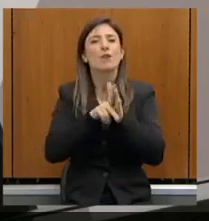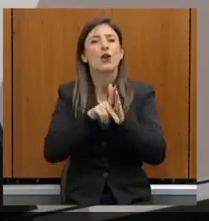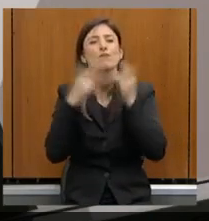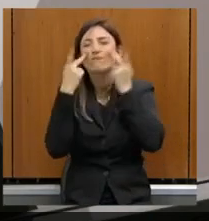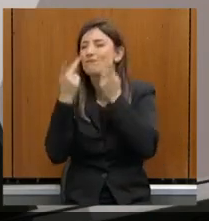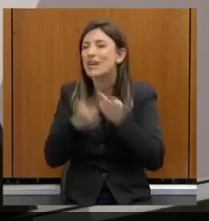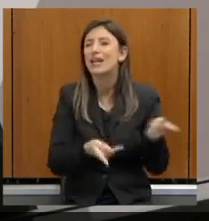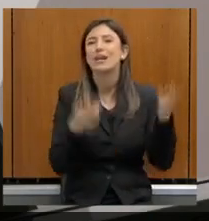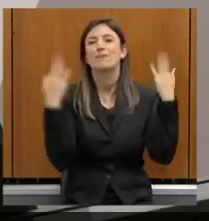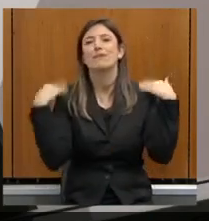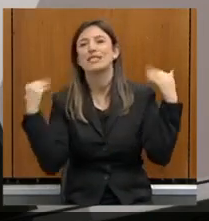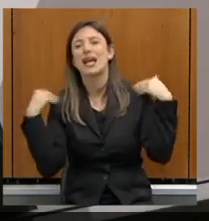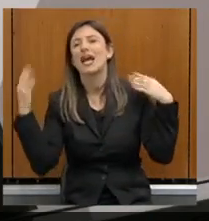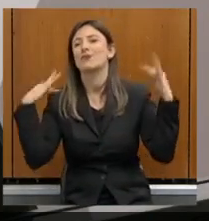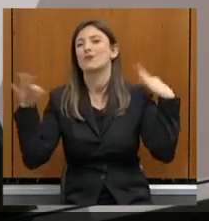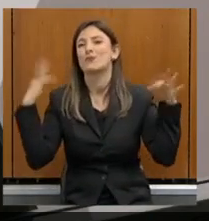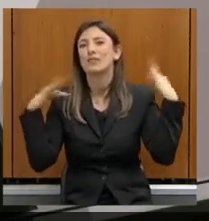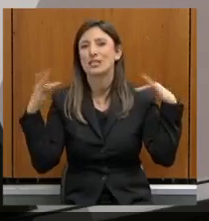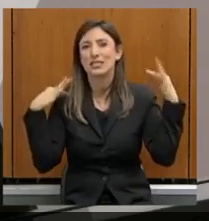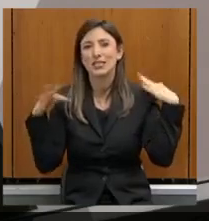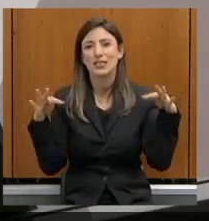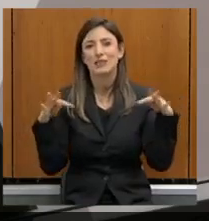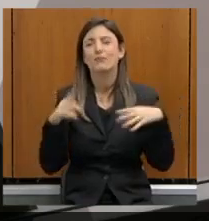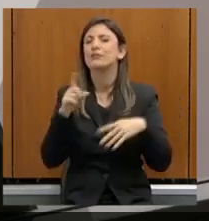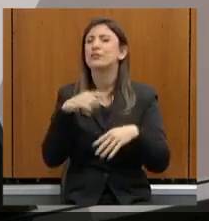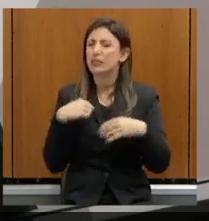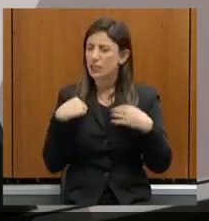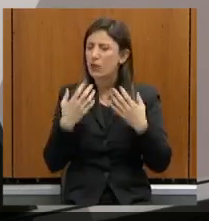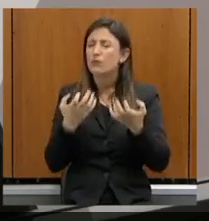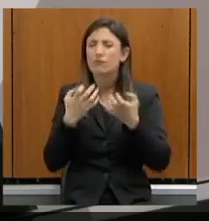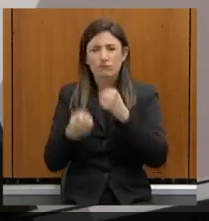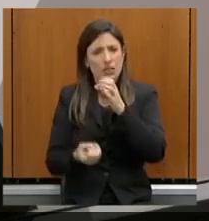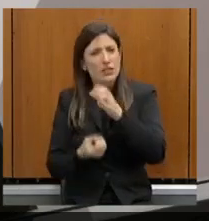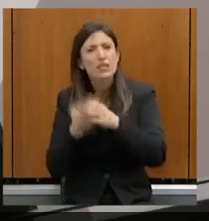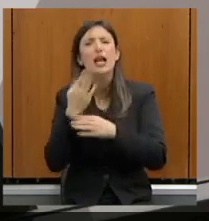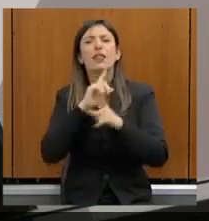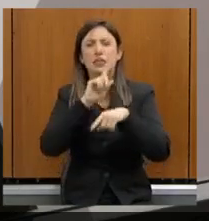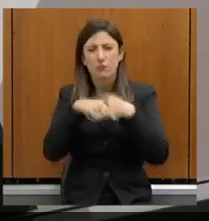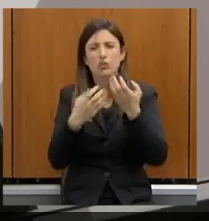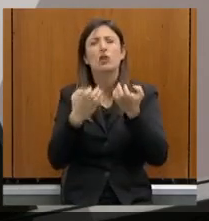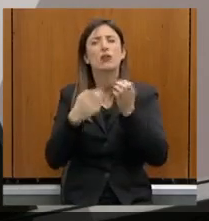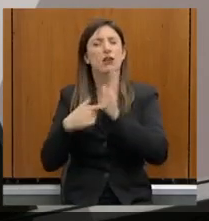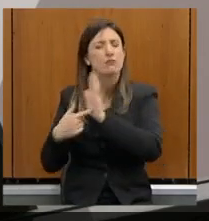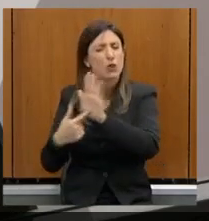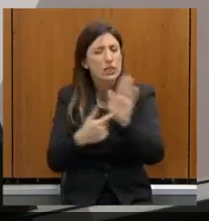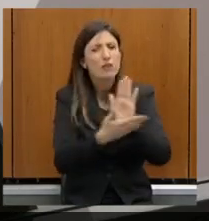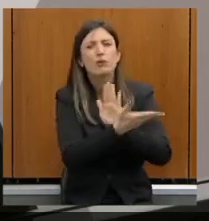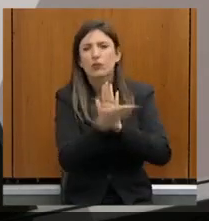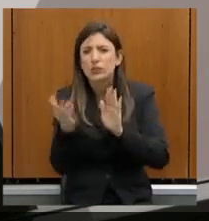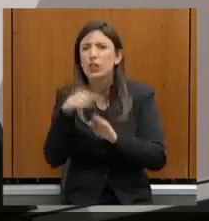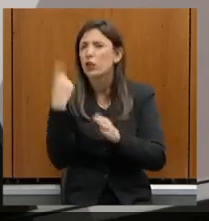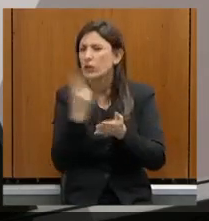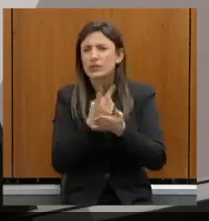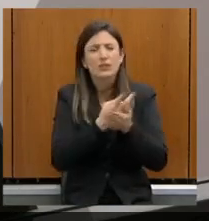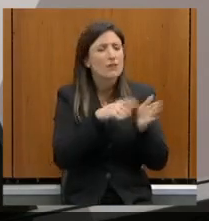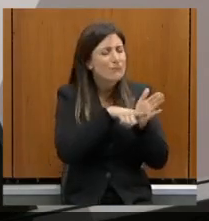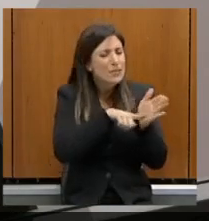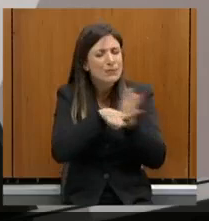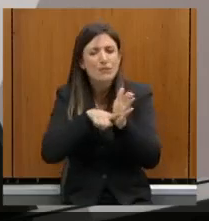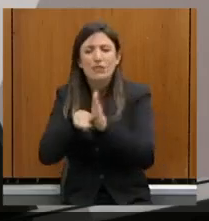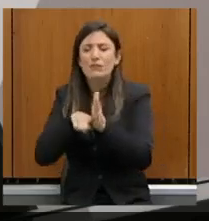preocupe, eu vou vir emprestar conta que nós criamos que nós já temos números sendo monitorados cotidianamente.